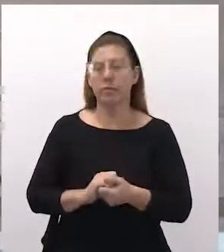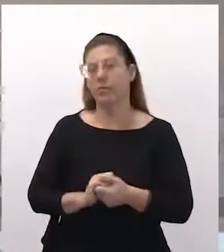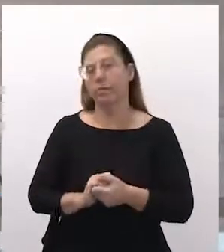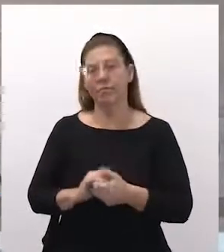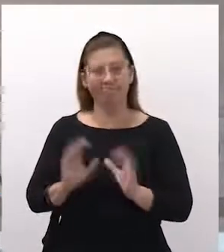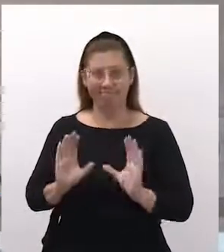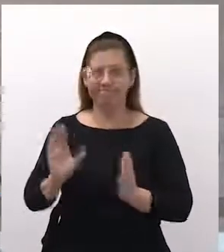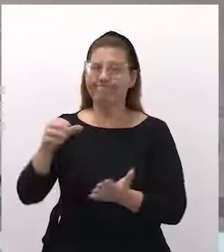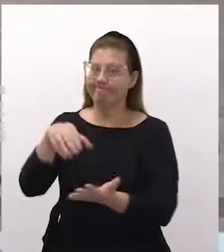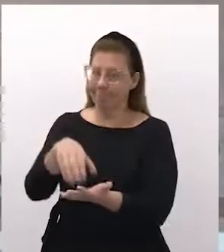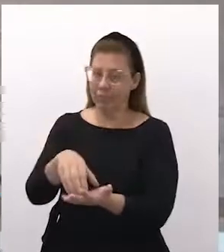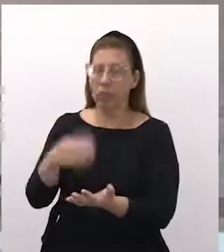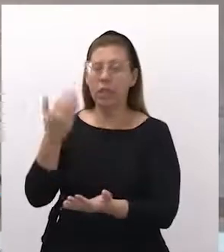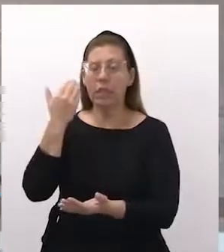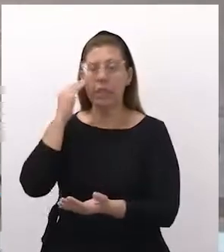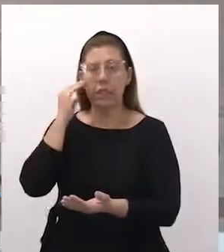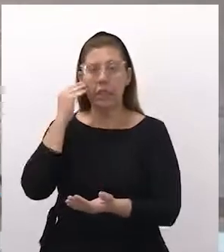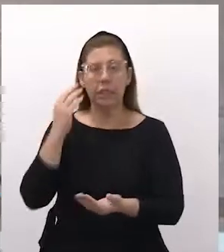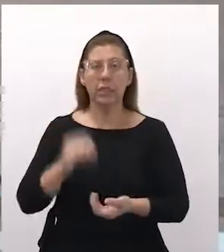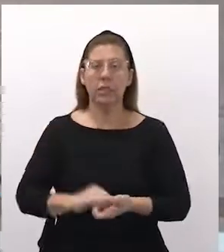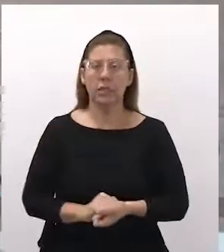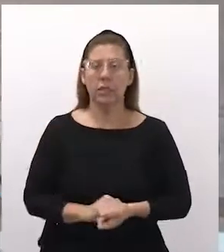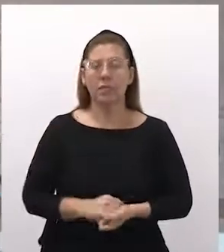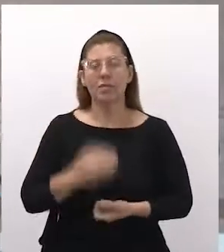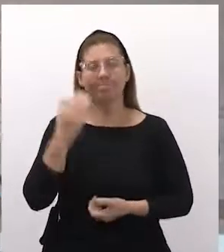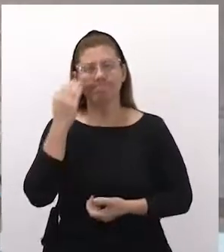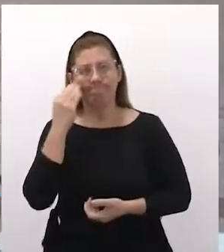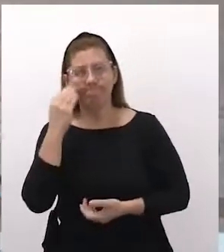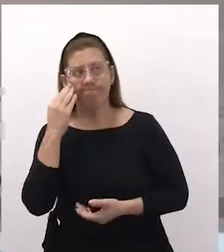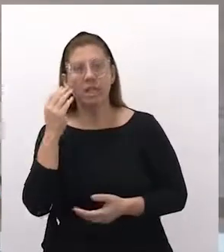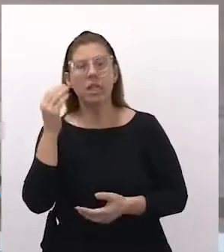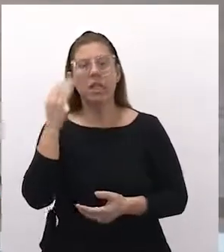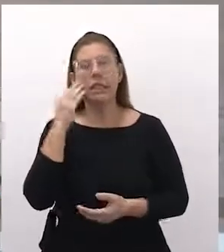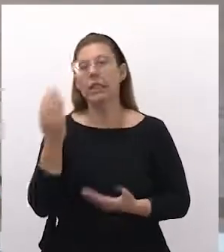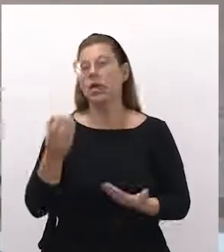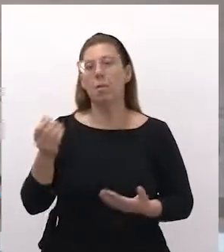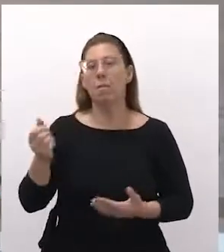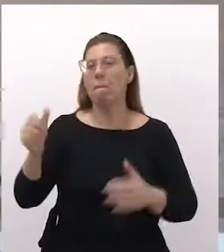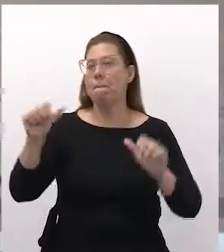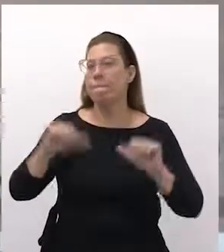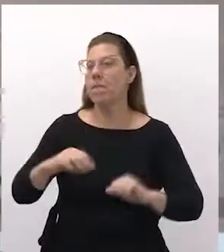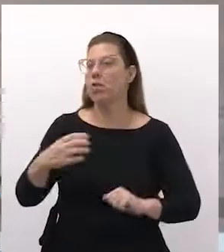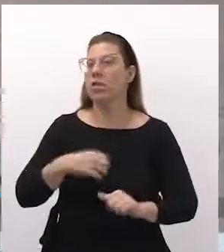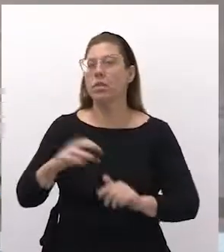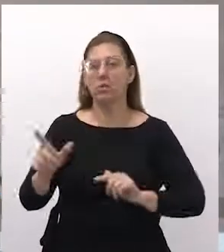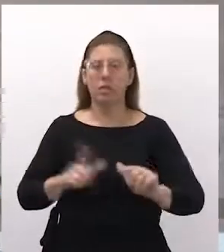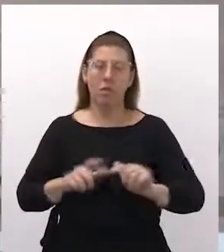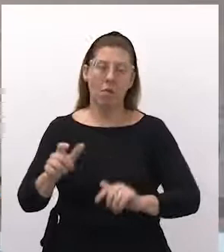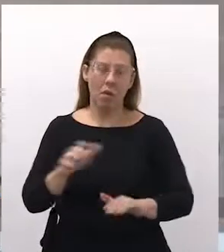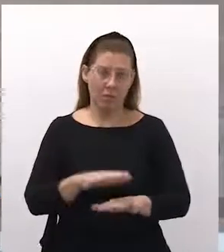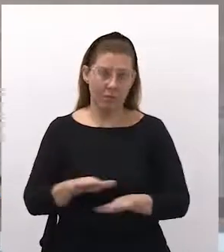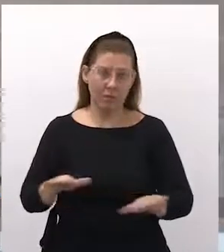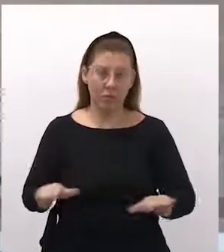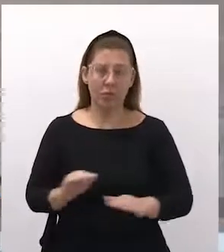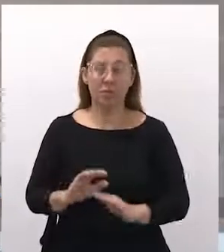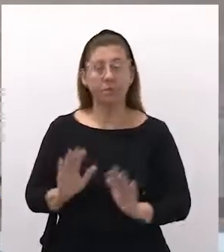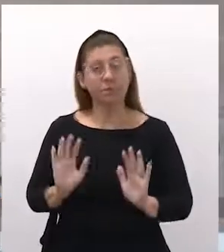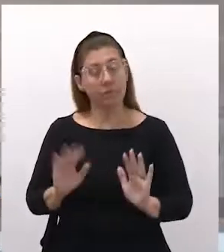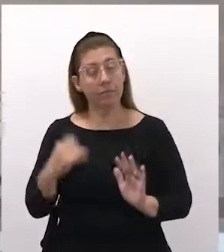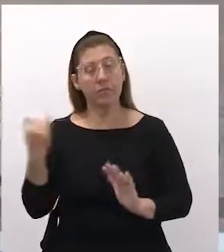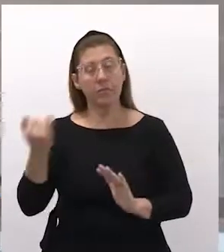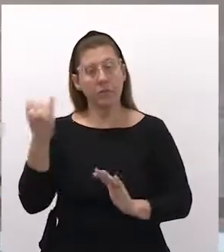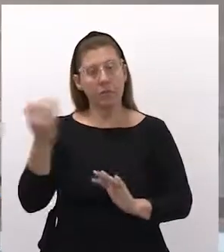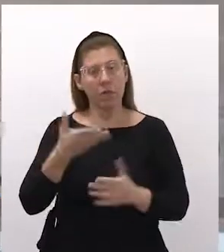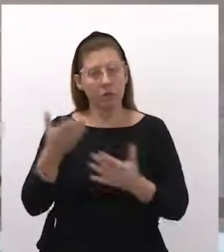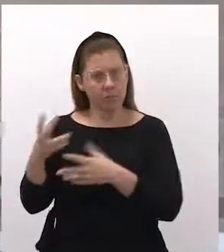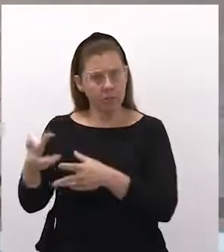central quando a gente vai tentar entender as piores formas de trabalho infantil. E aí, é importante a